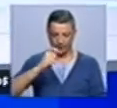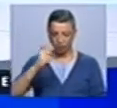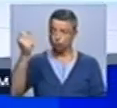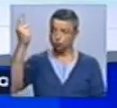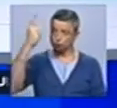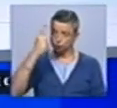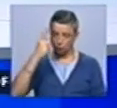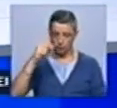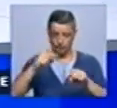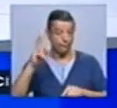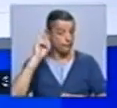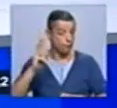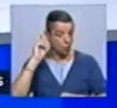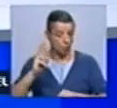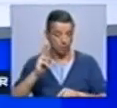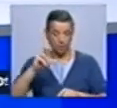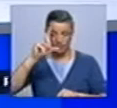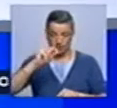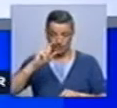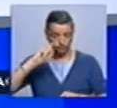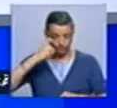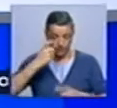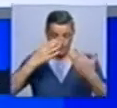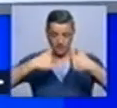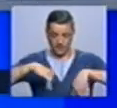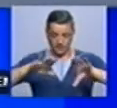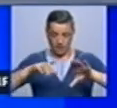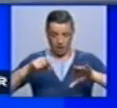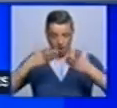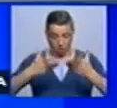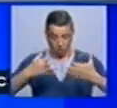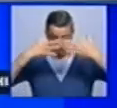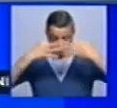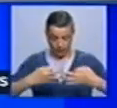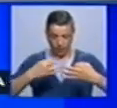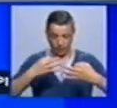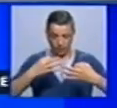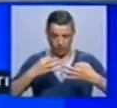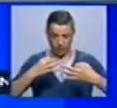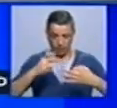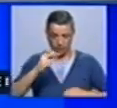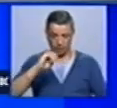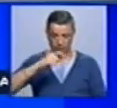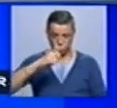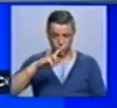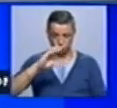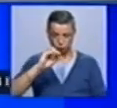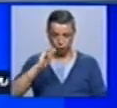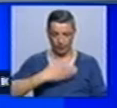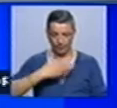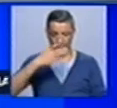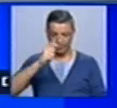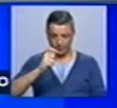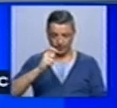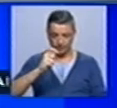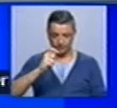autêntica relíquia. Também houve suspeitas no passado, mas agora temos a confirmação da descoberta de um asteroide muito, muito curioso. É uma notícia que vem